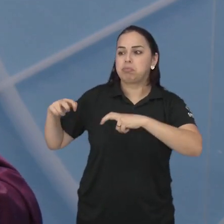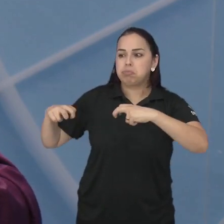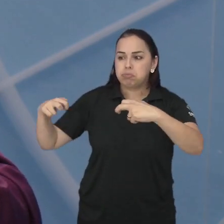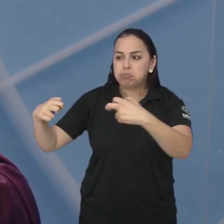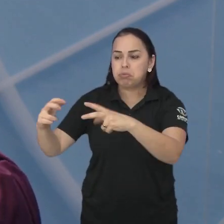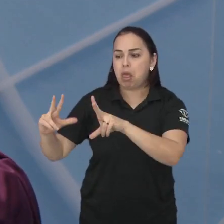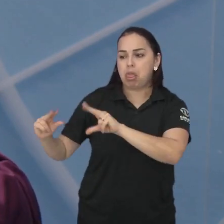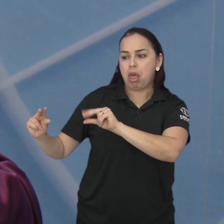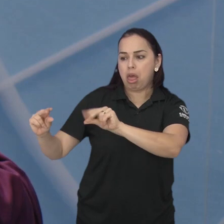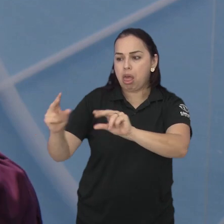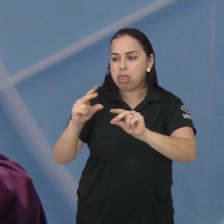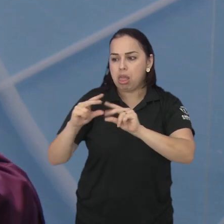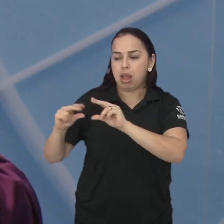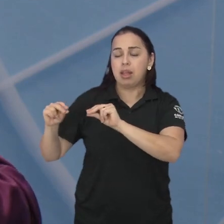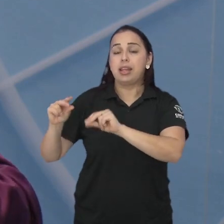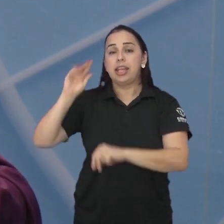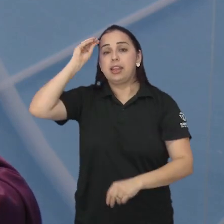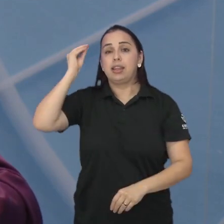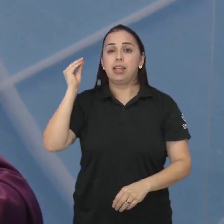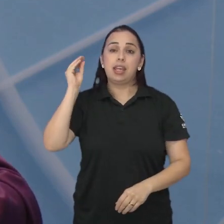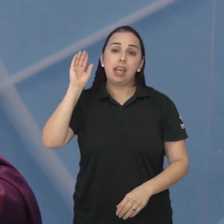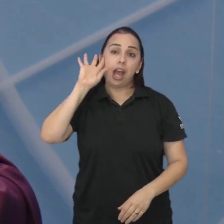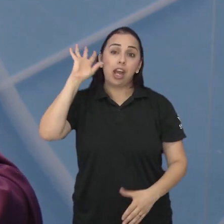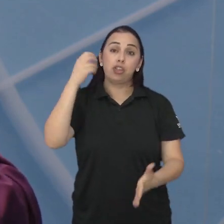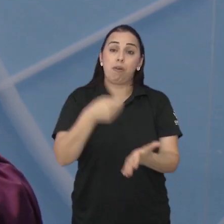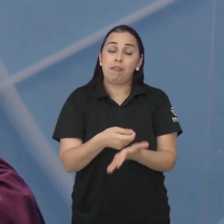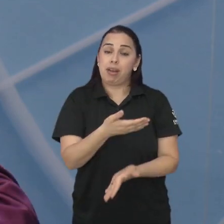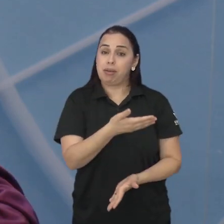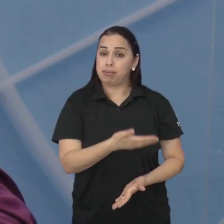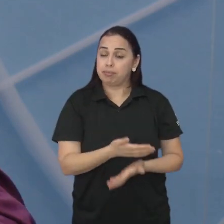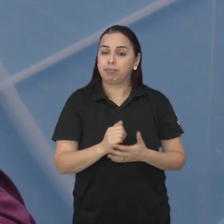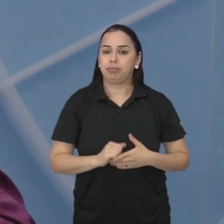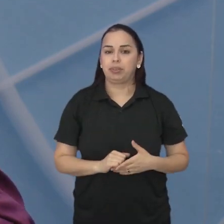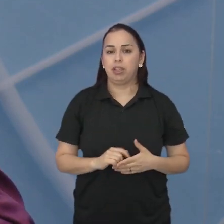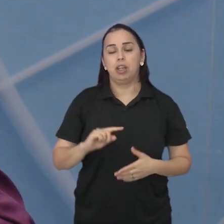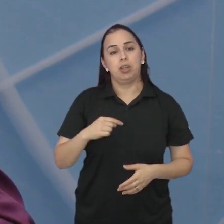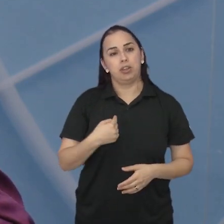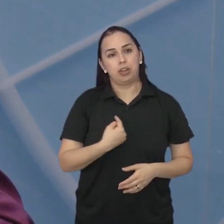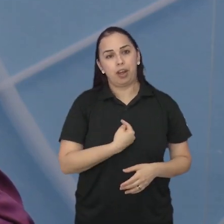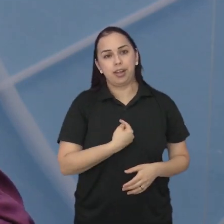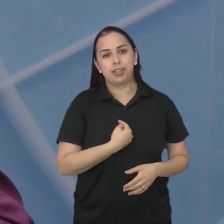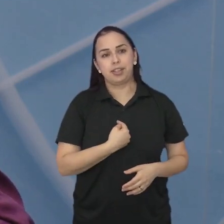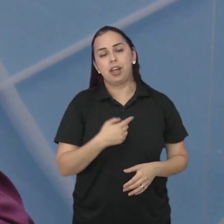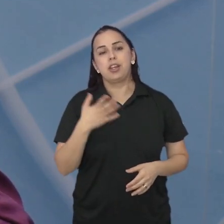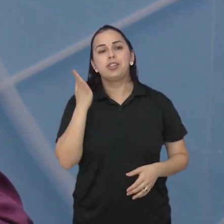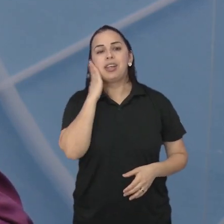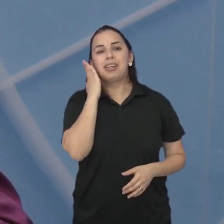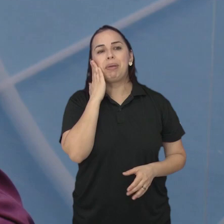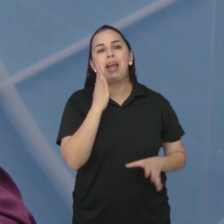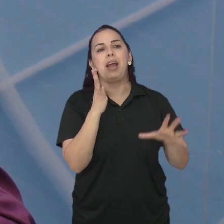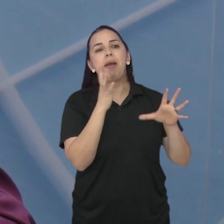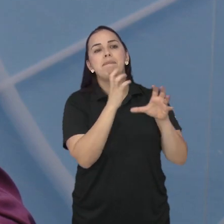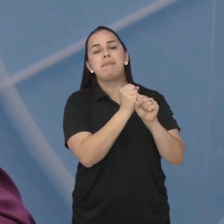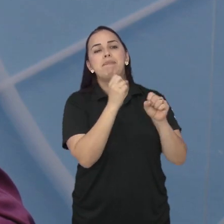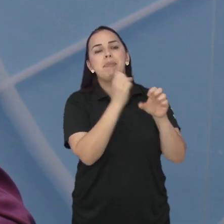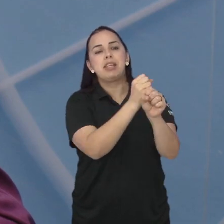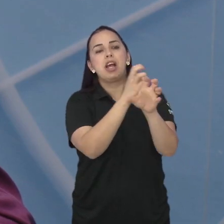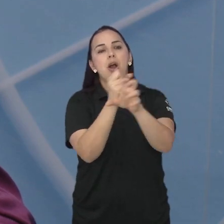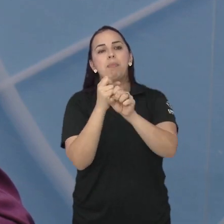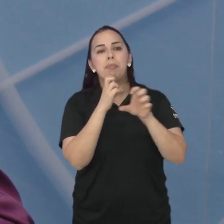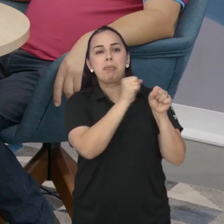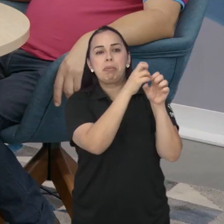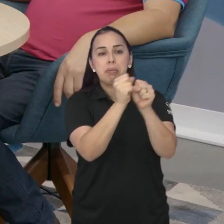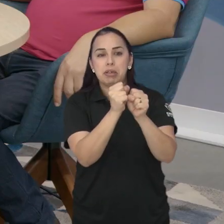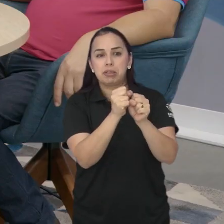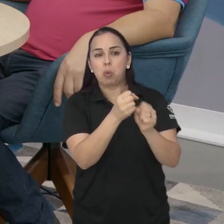também, porque só daí consegue se resolver, articular. Porque não adianta a gente cada vez mais colocar número. Cada vez